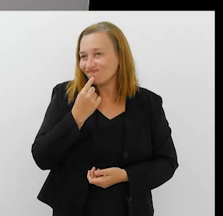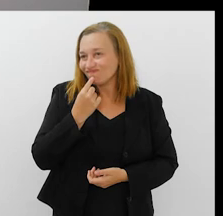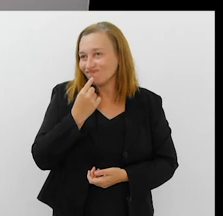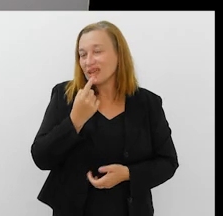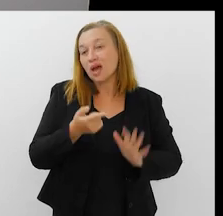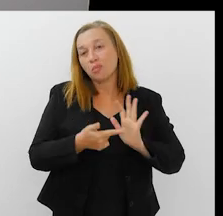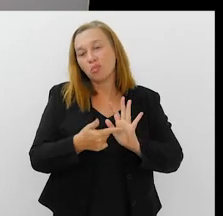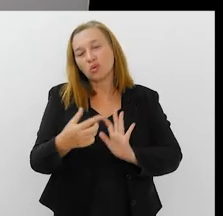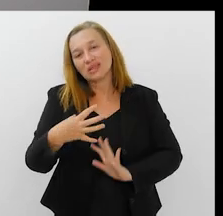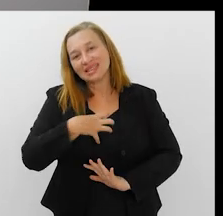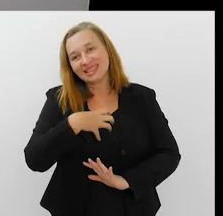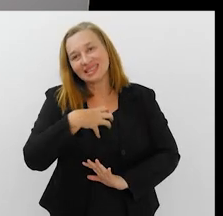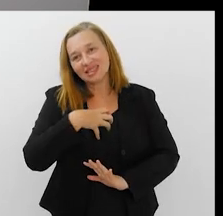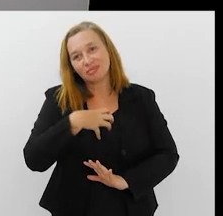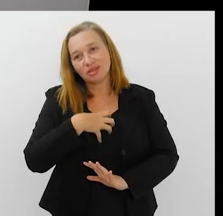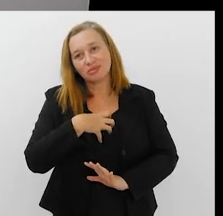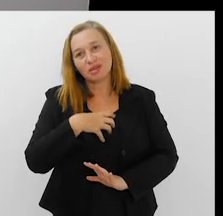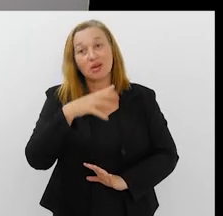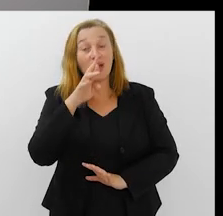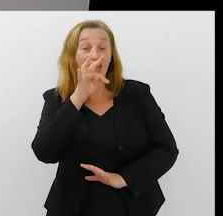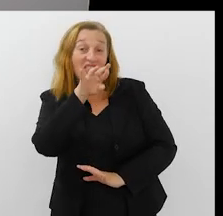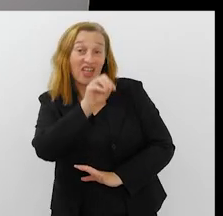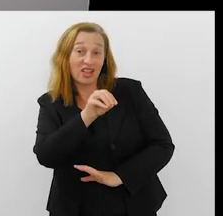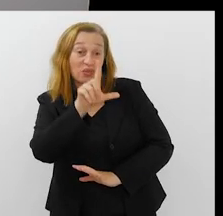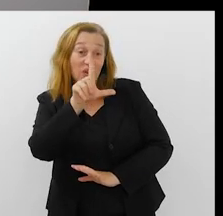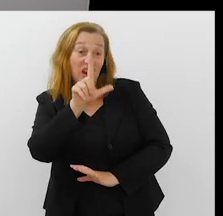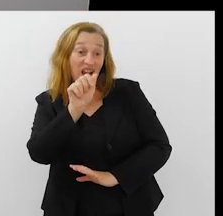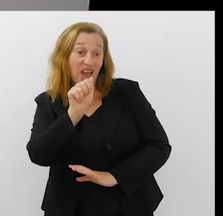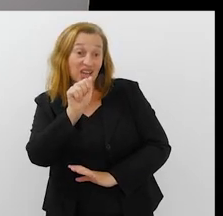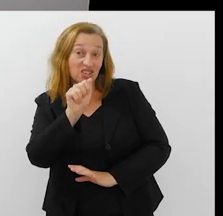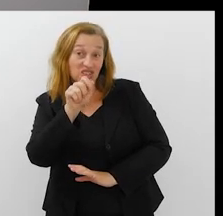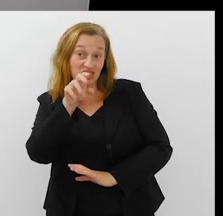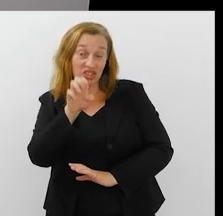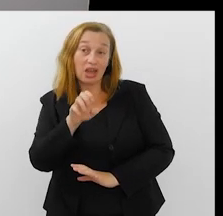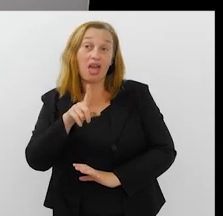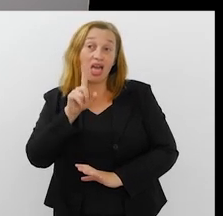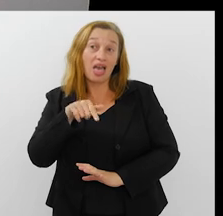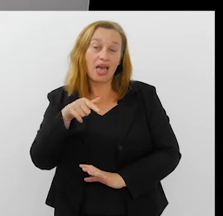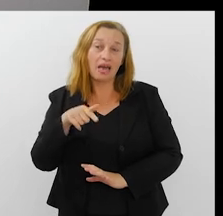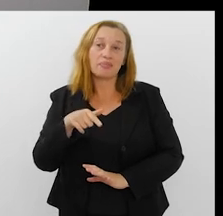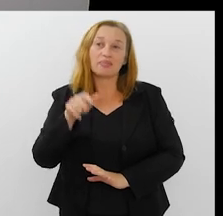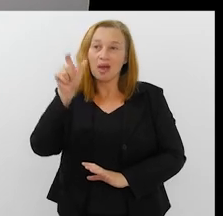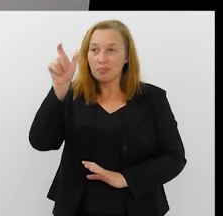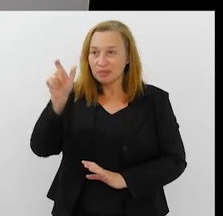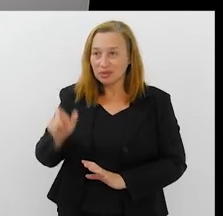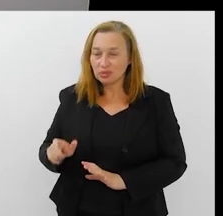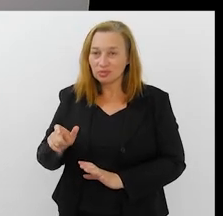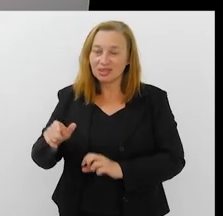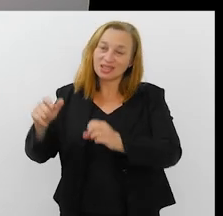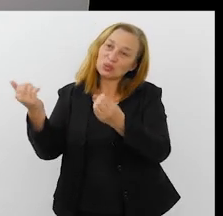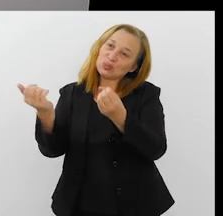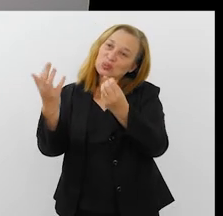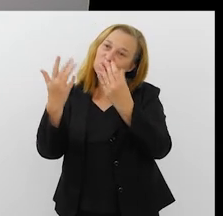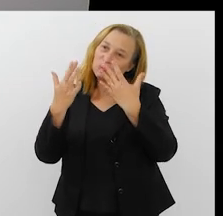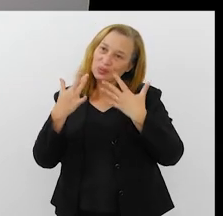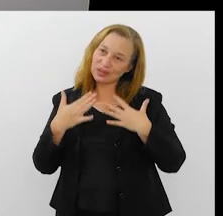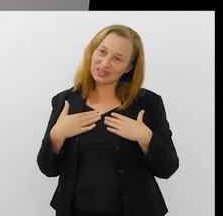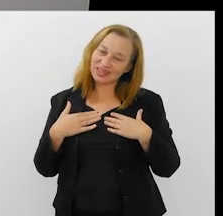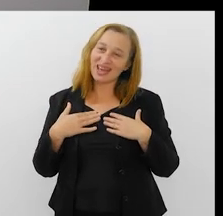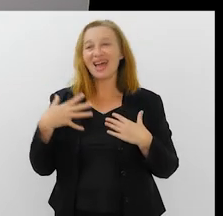talvez sintetize o meu sentimento pelo Renato Lage. Que o Renato É a pessoa que me abençoa. Oh,